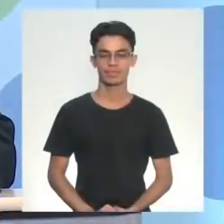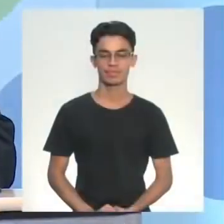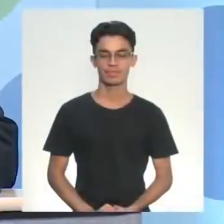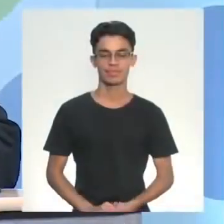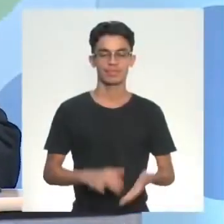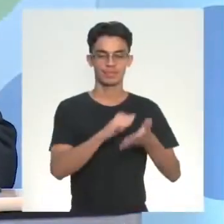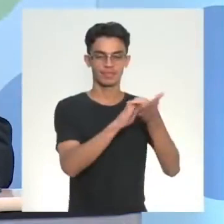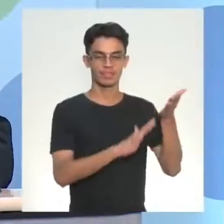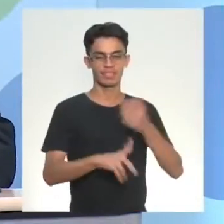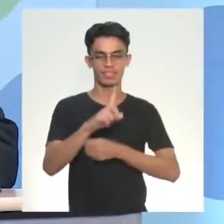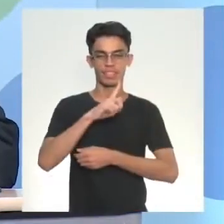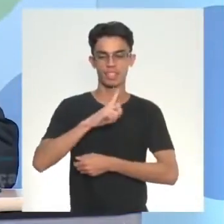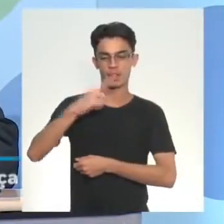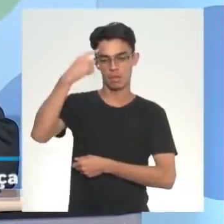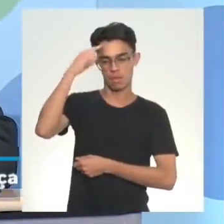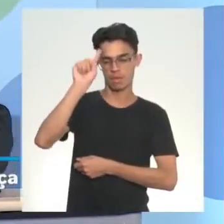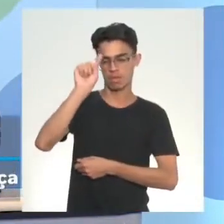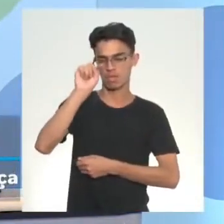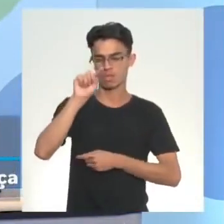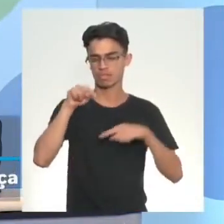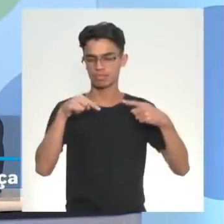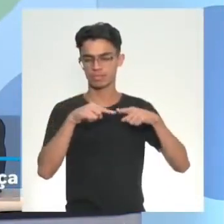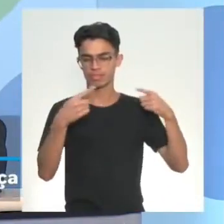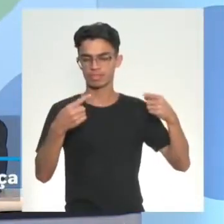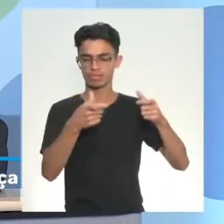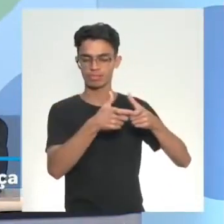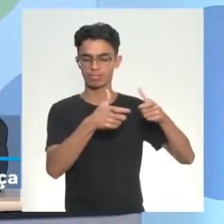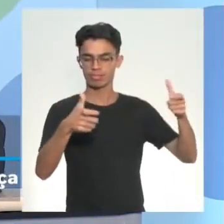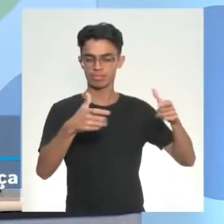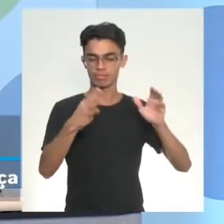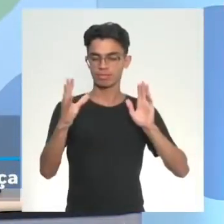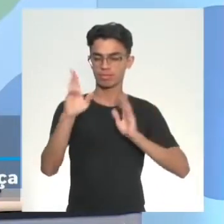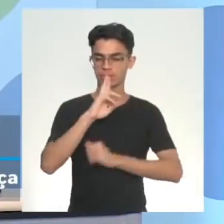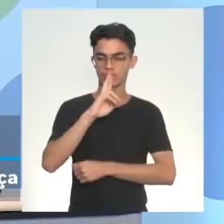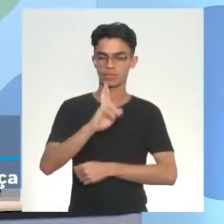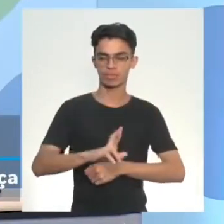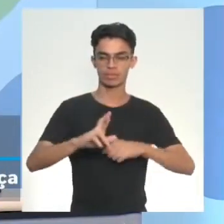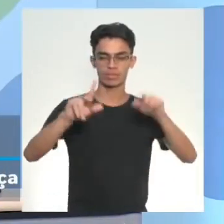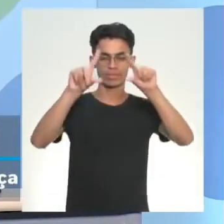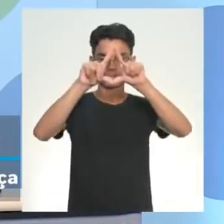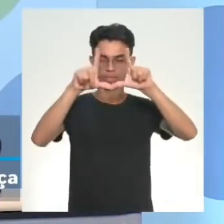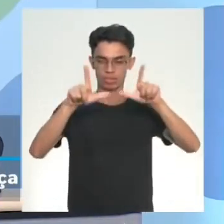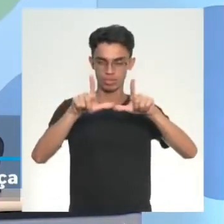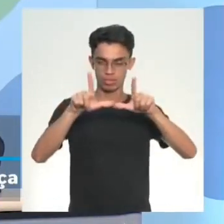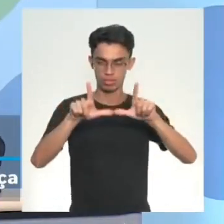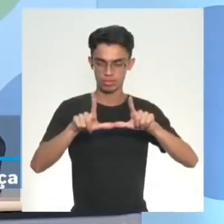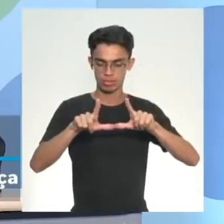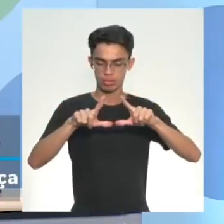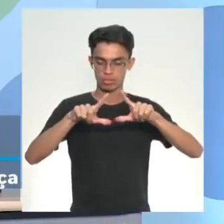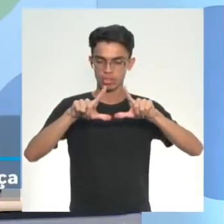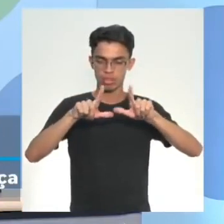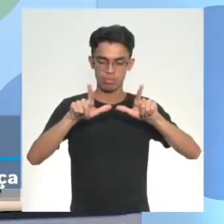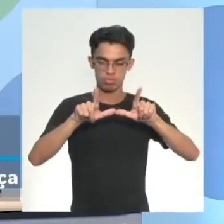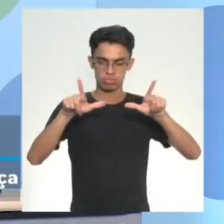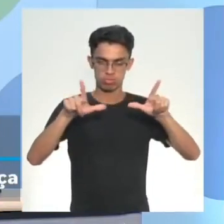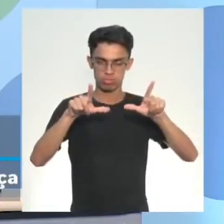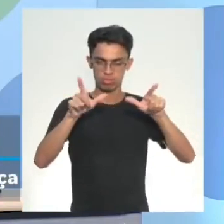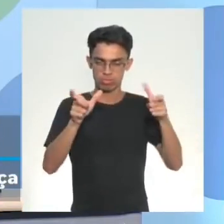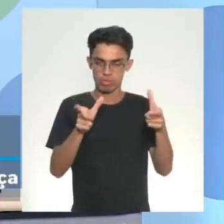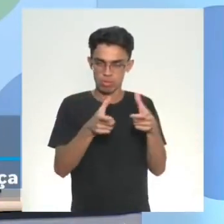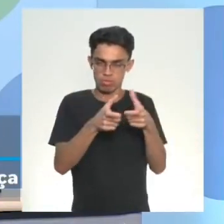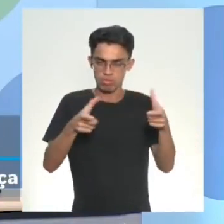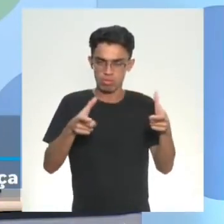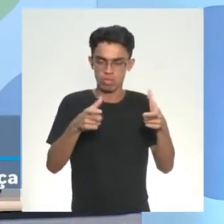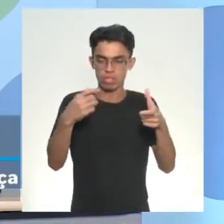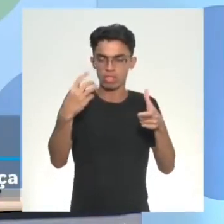voltamos da atividade. Teve uma duvidazinha outra aqui, mas a grande maioria colocou que a diagonal maior vai parar em 3 unidades e a diagonal